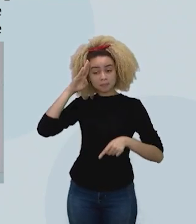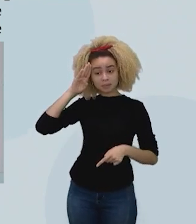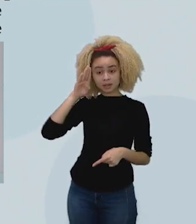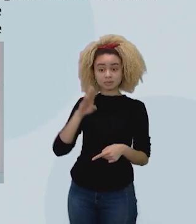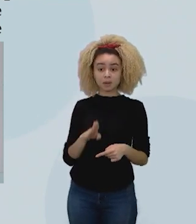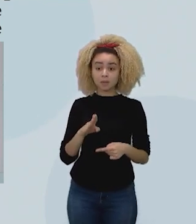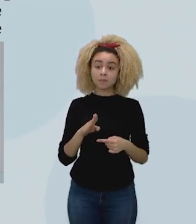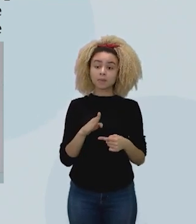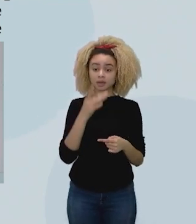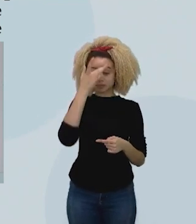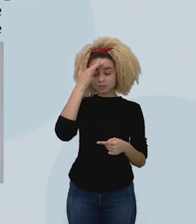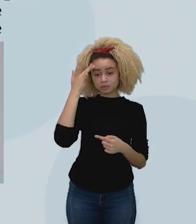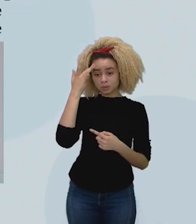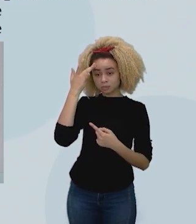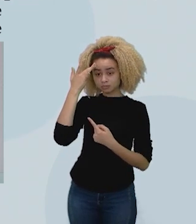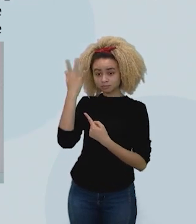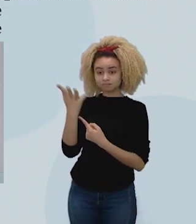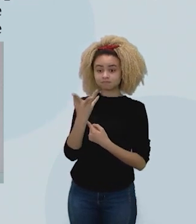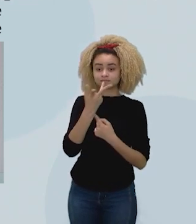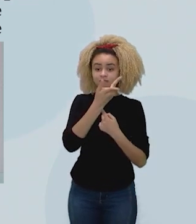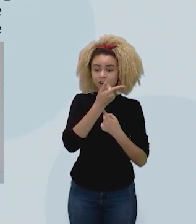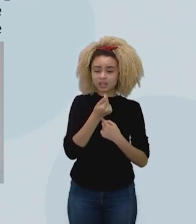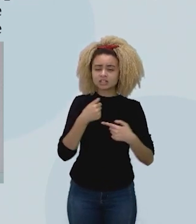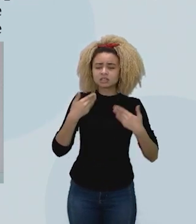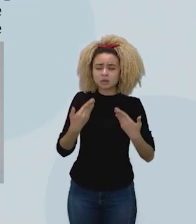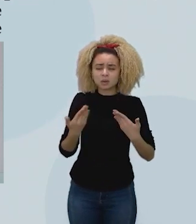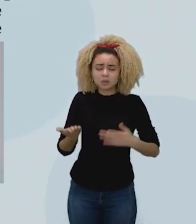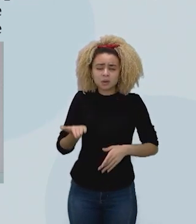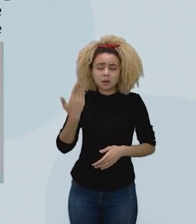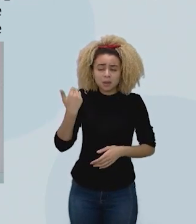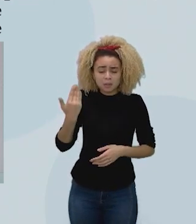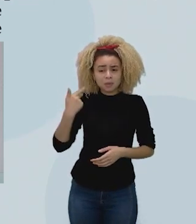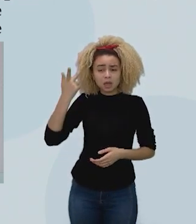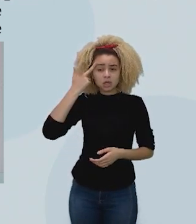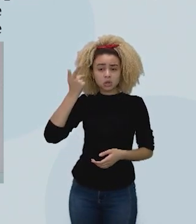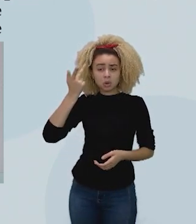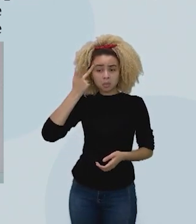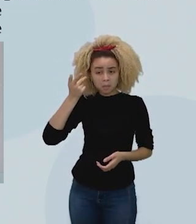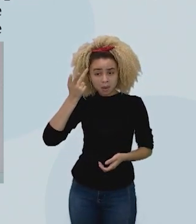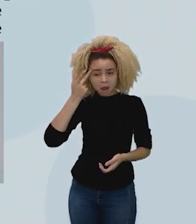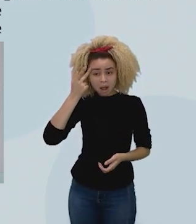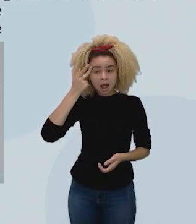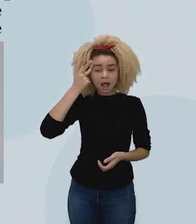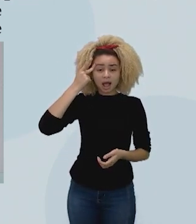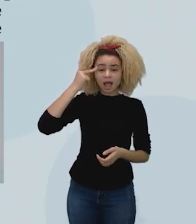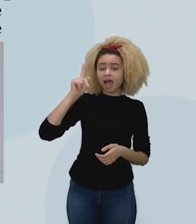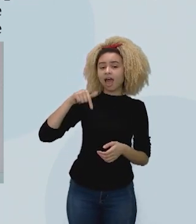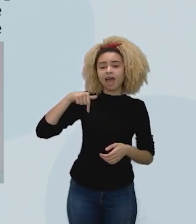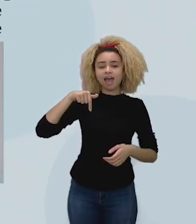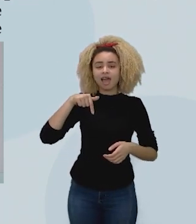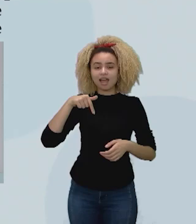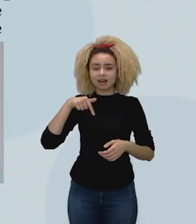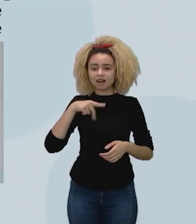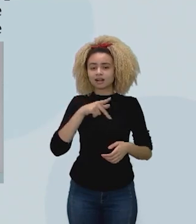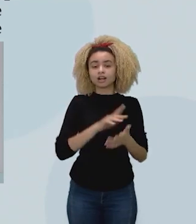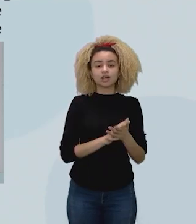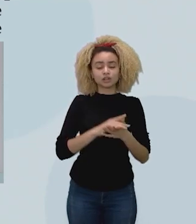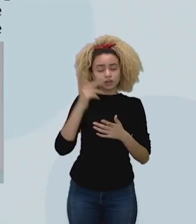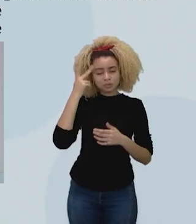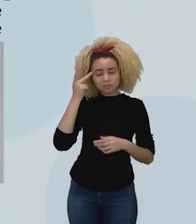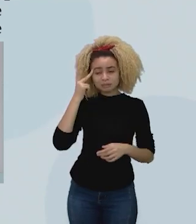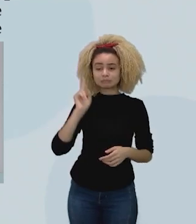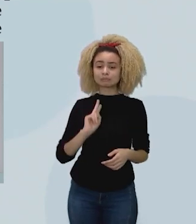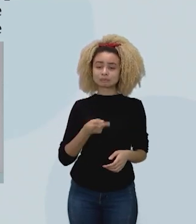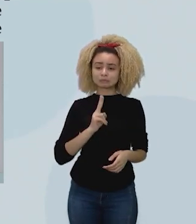com artistas. Então, naquela época era comum, né, era pop, era cult, que todo e